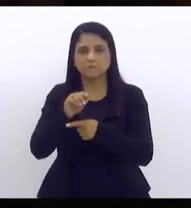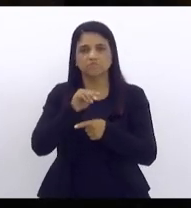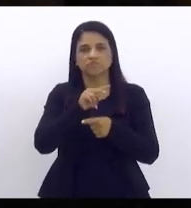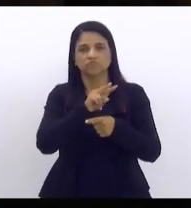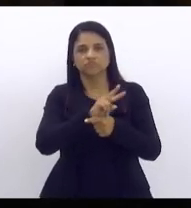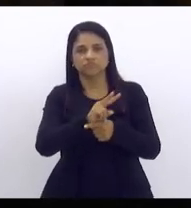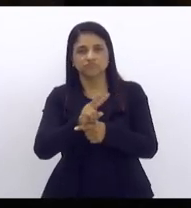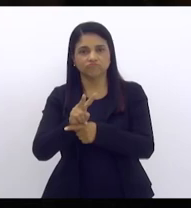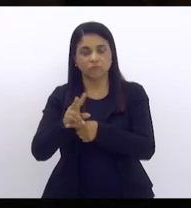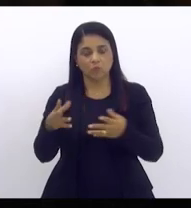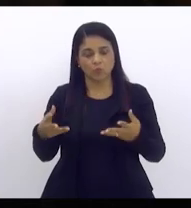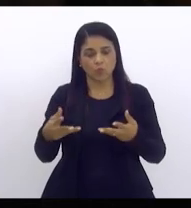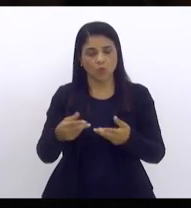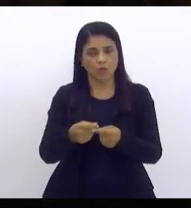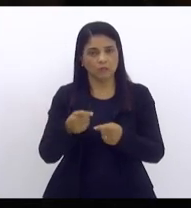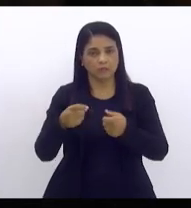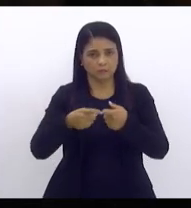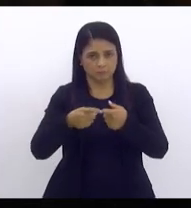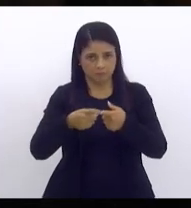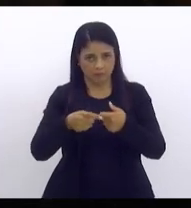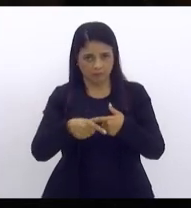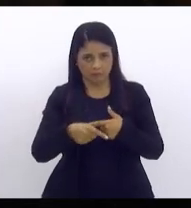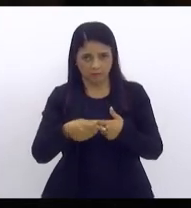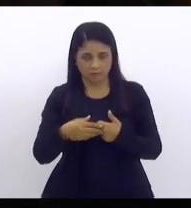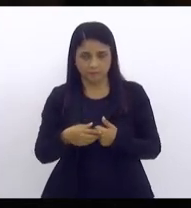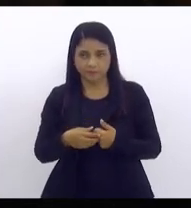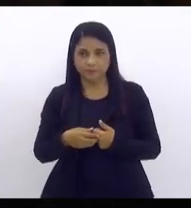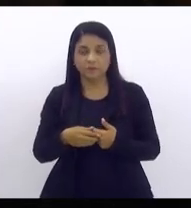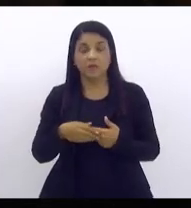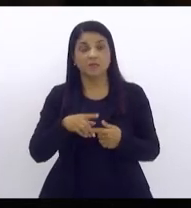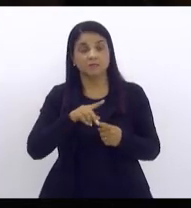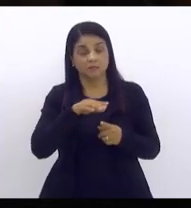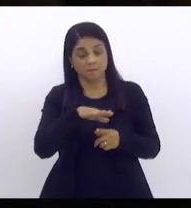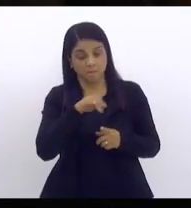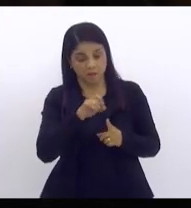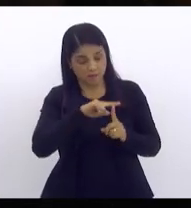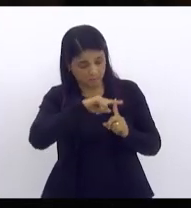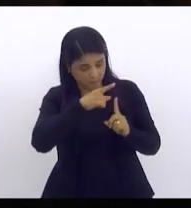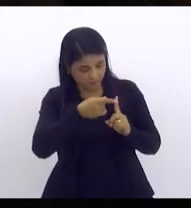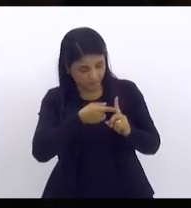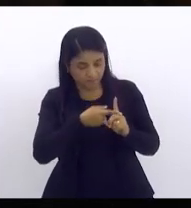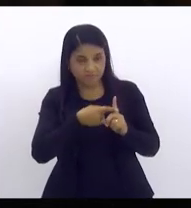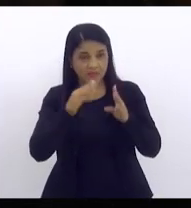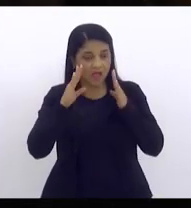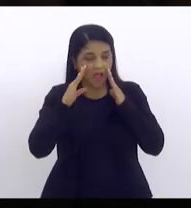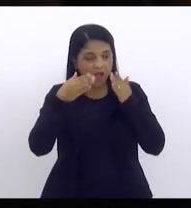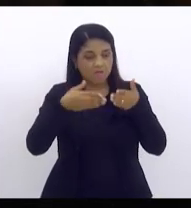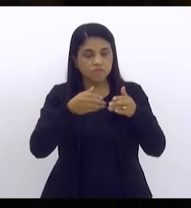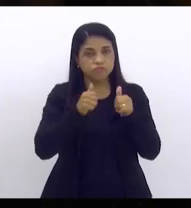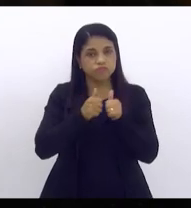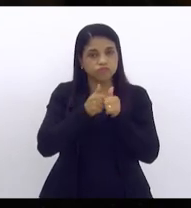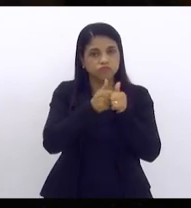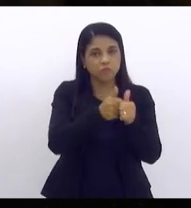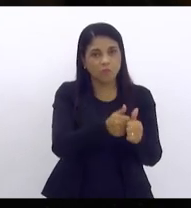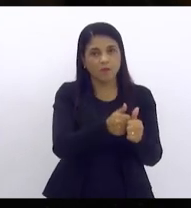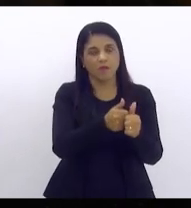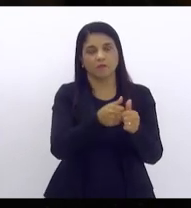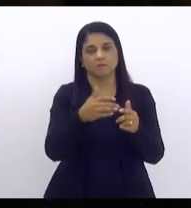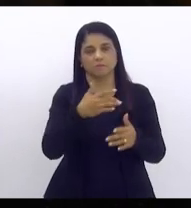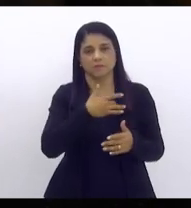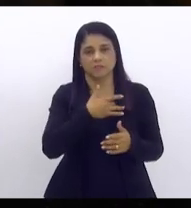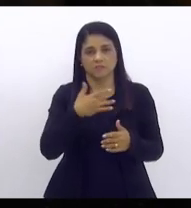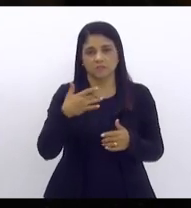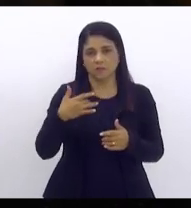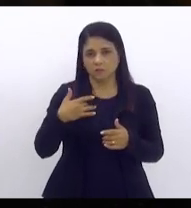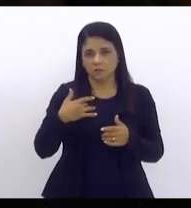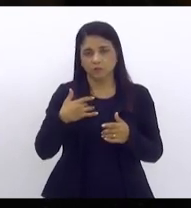que essa mãe gestante precisa ser acompanhada pela atenção primária de saúde. E esses dados,